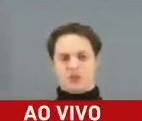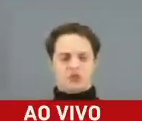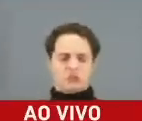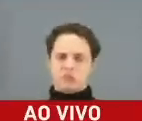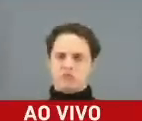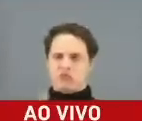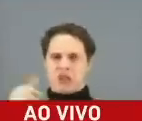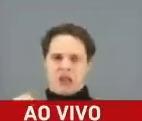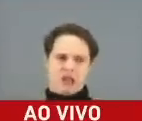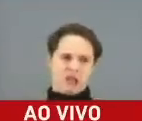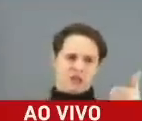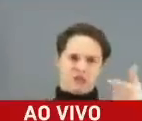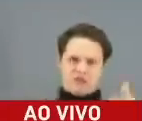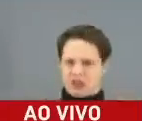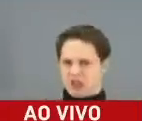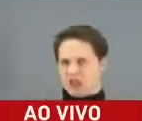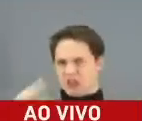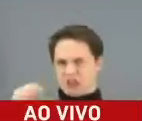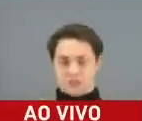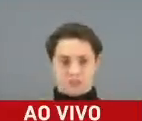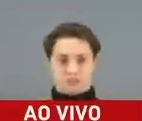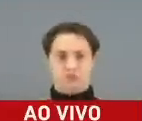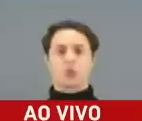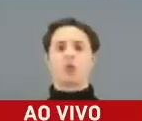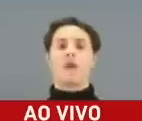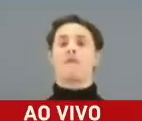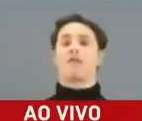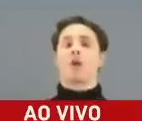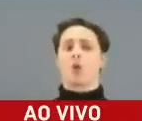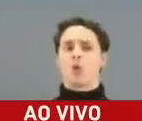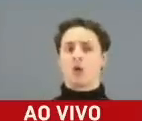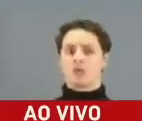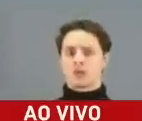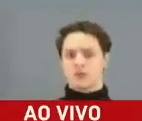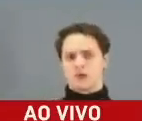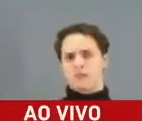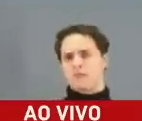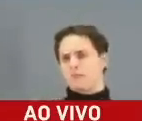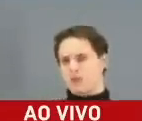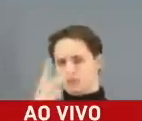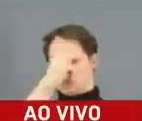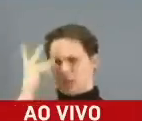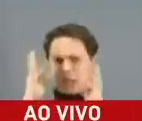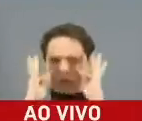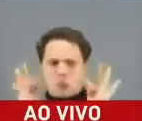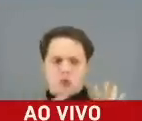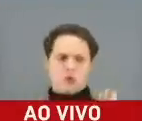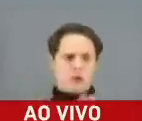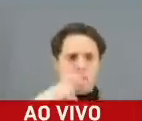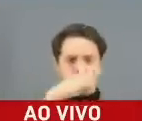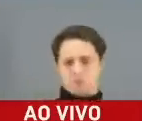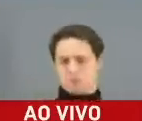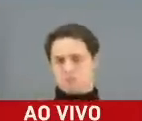30 anos. O que nós estamos vivendo nesse momento, e não entrarei nem no mérito da testemunha ou do investigado que aqui está,